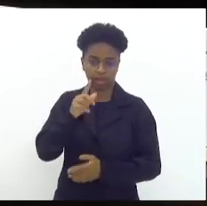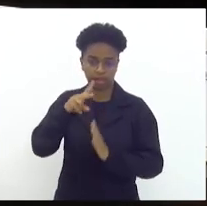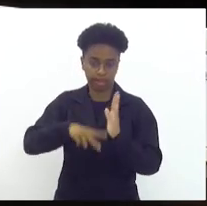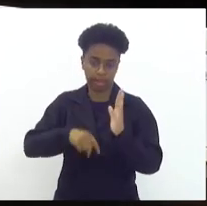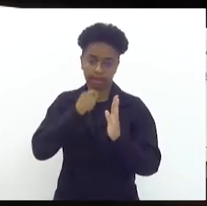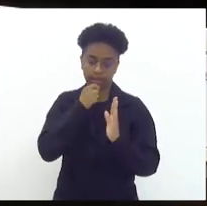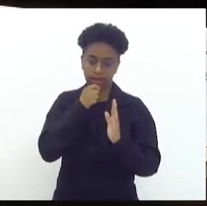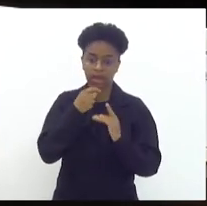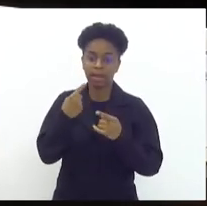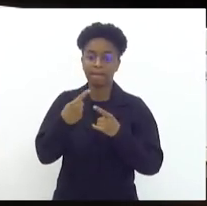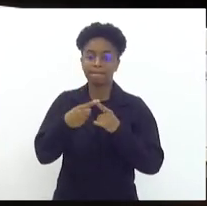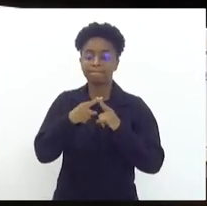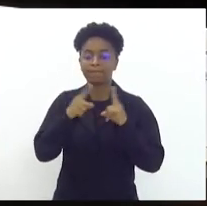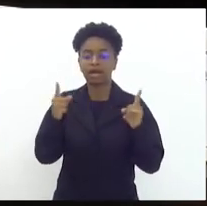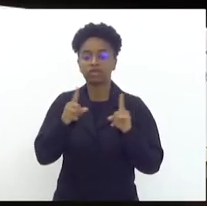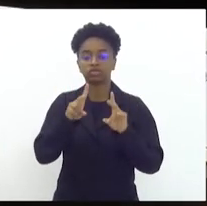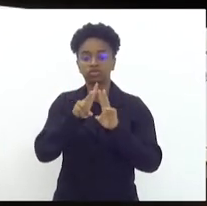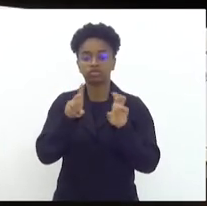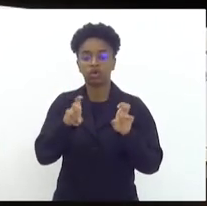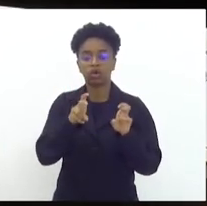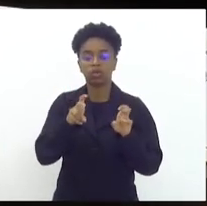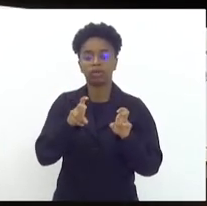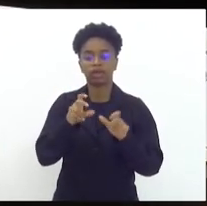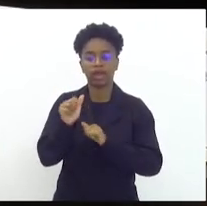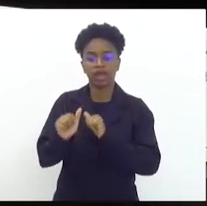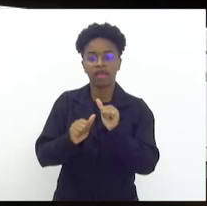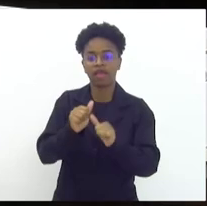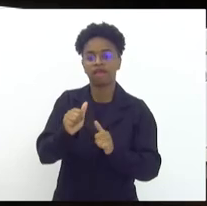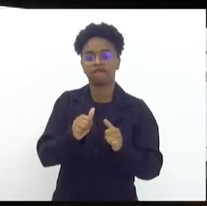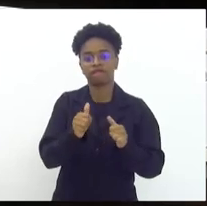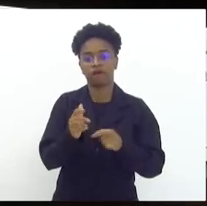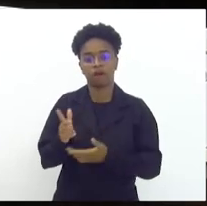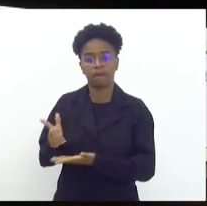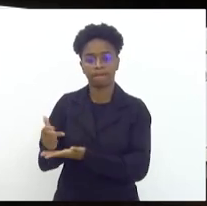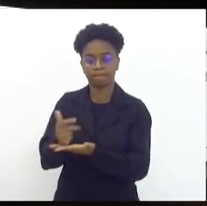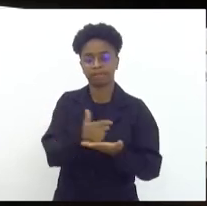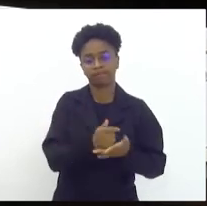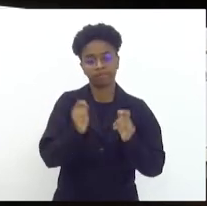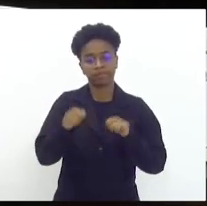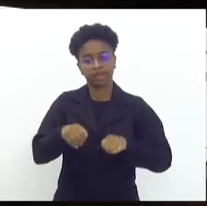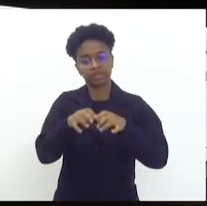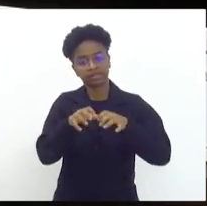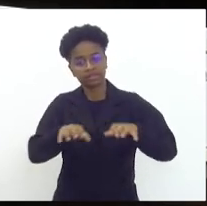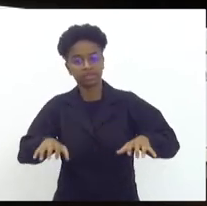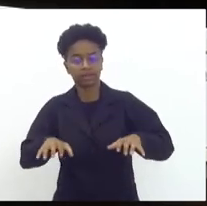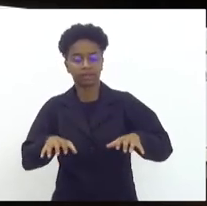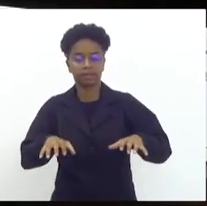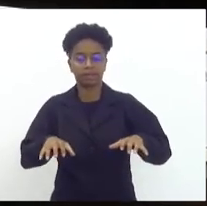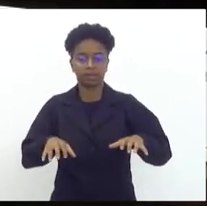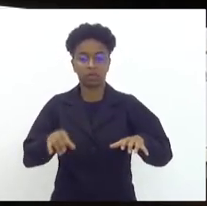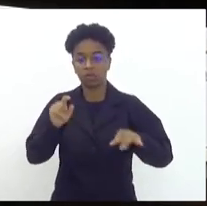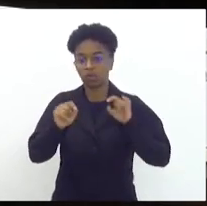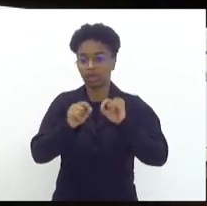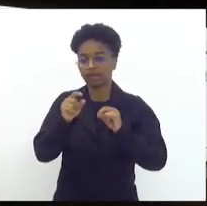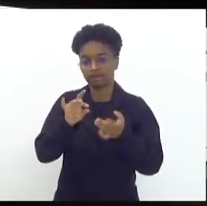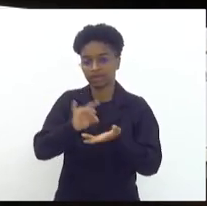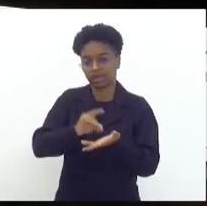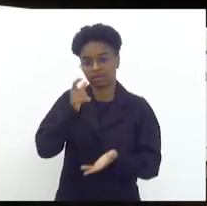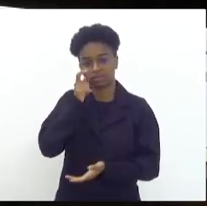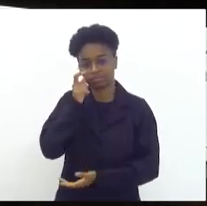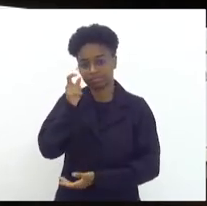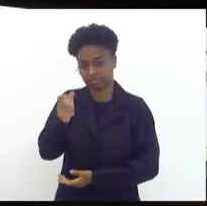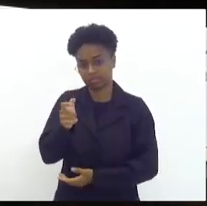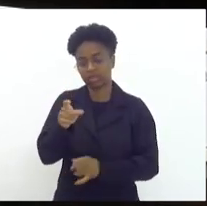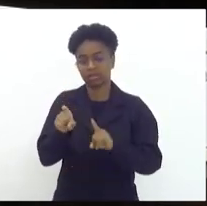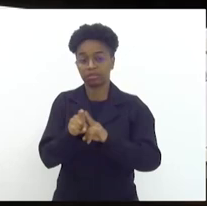tributária para a gente saber separar e usar o trigo né enfim que interessa o Júlio do trigo